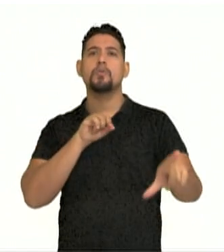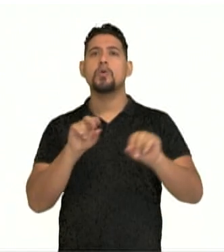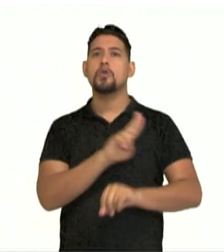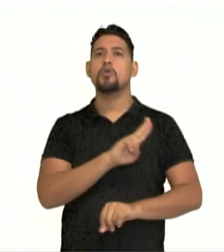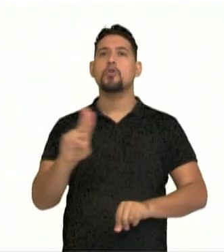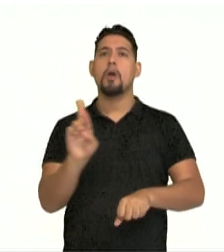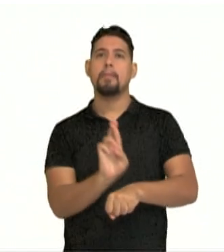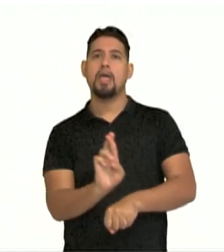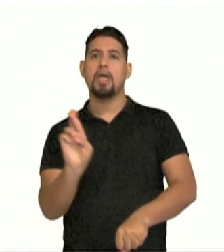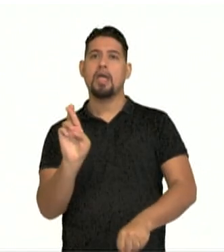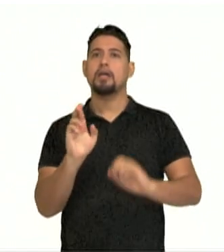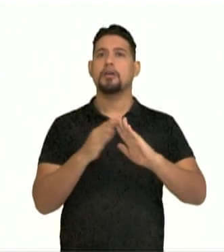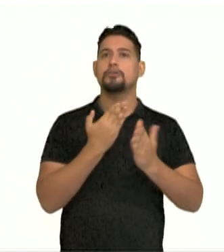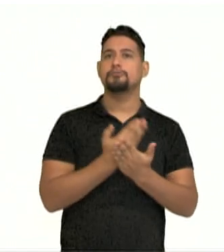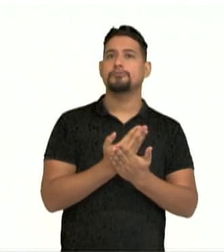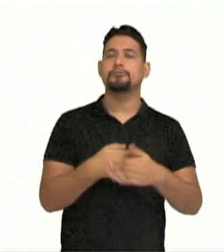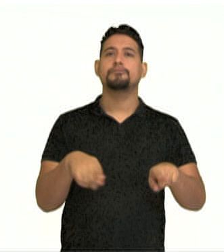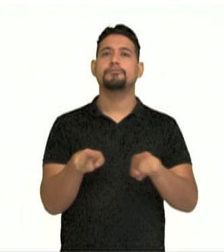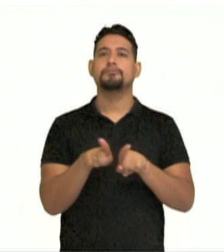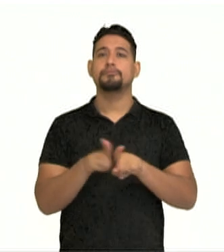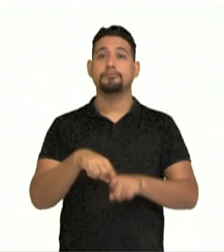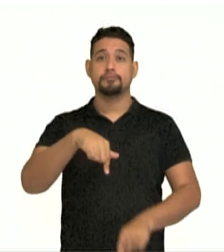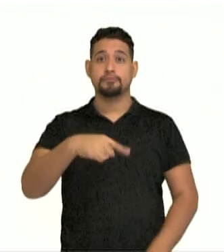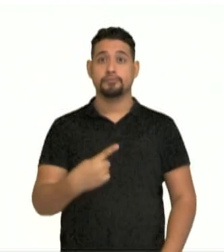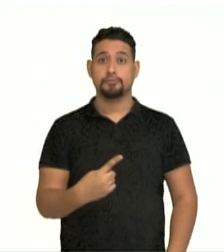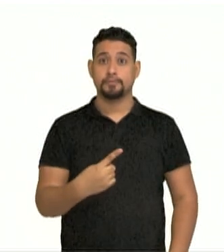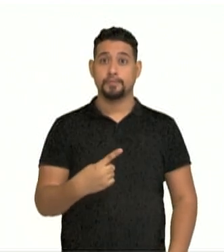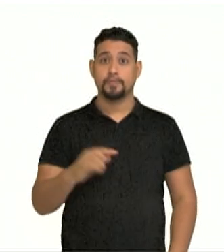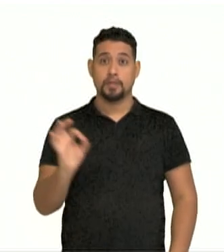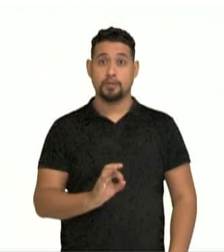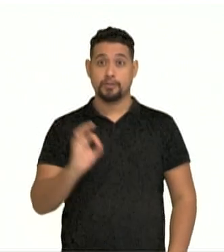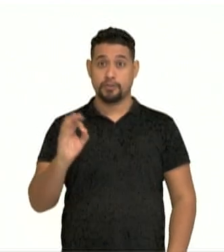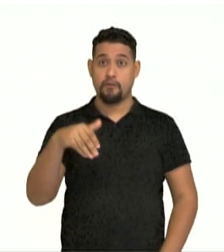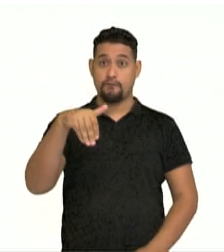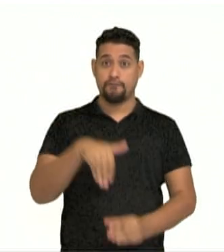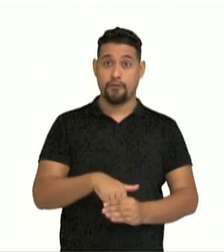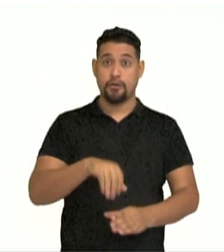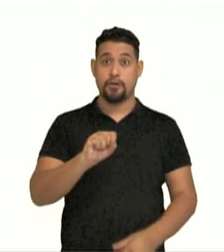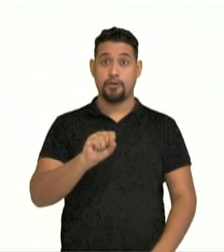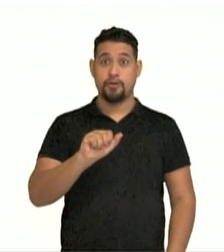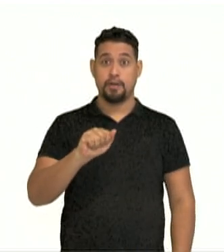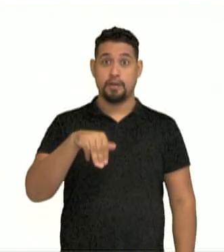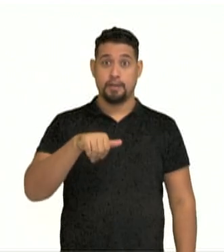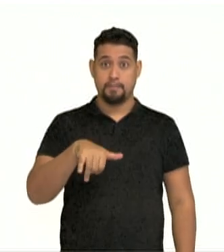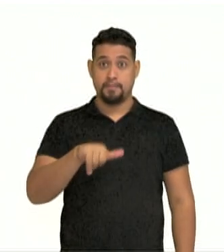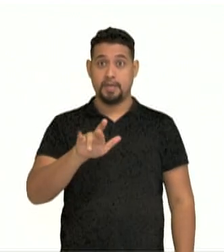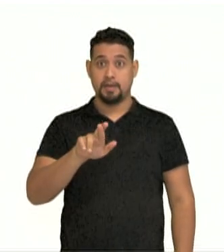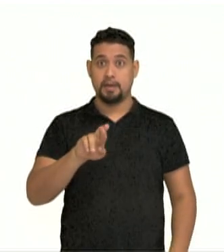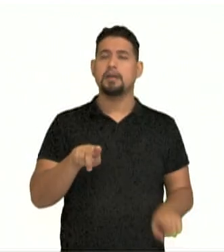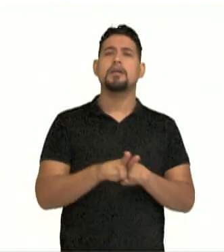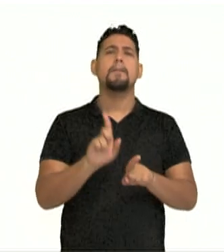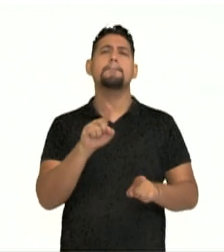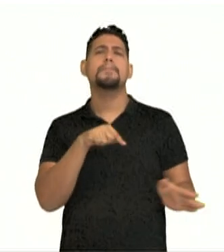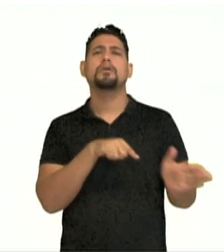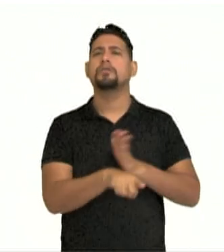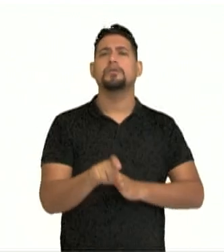residência estudantil com 71% dos votos, Samir Pessoa da Silva. Aqui, provavelmente, eles